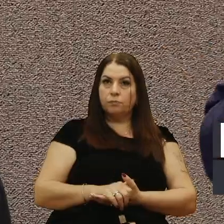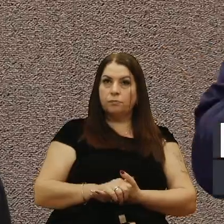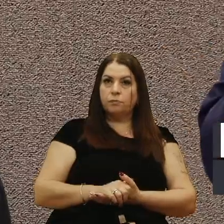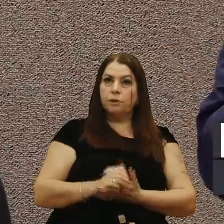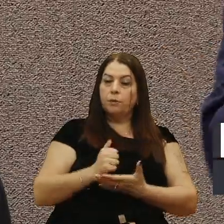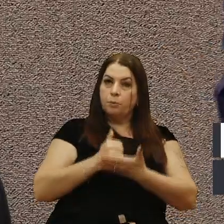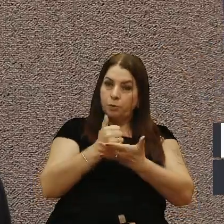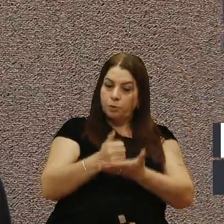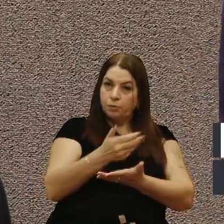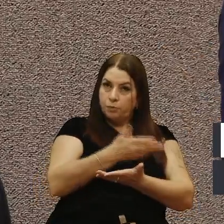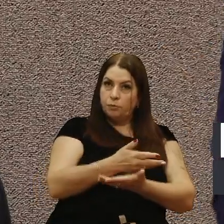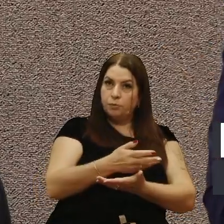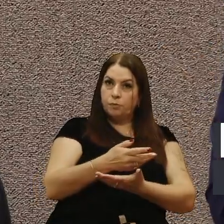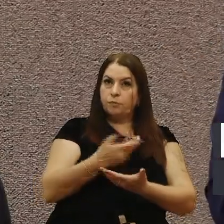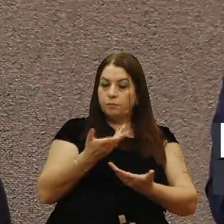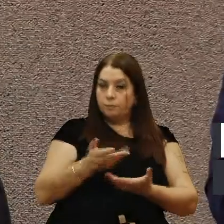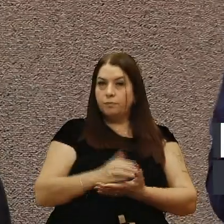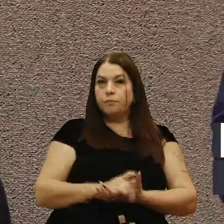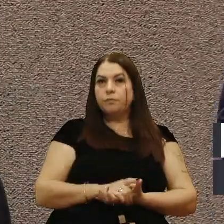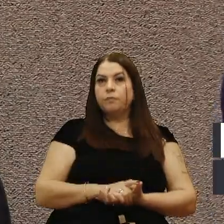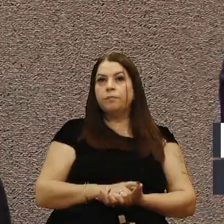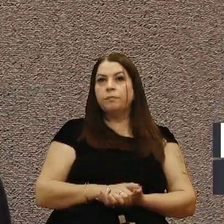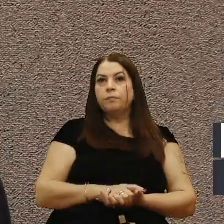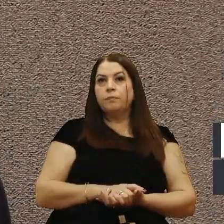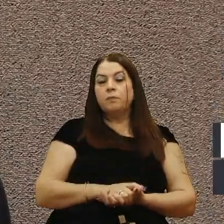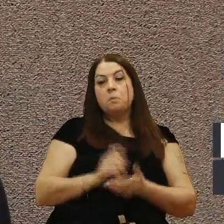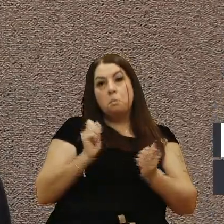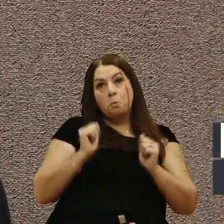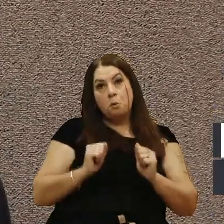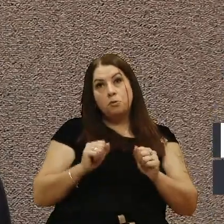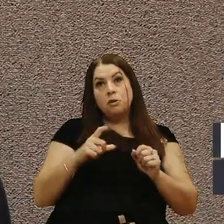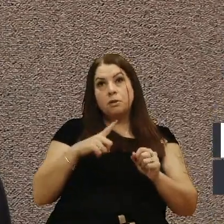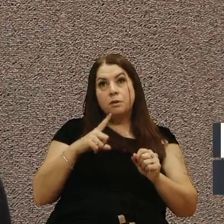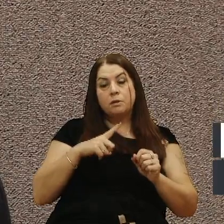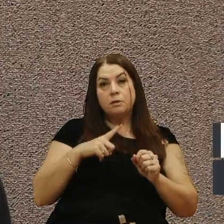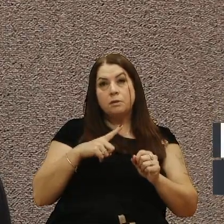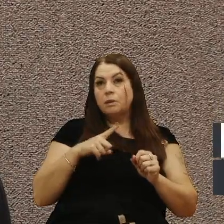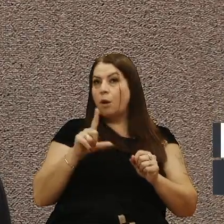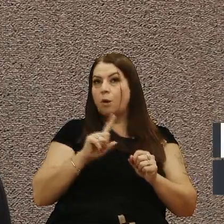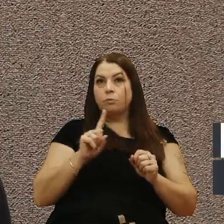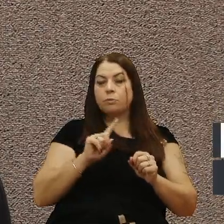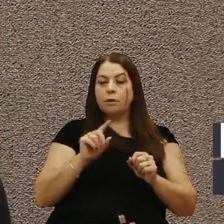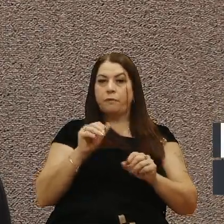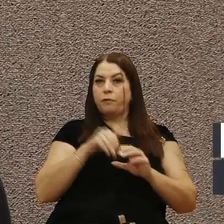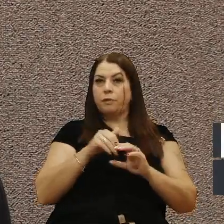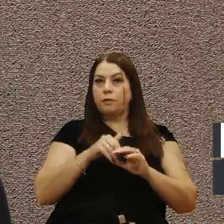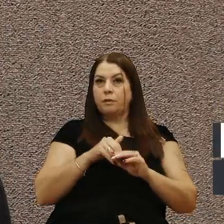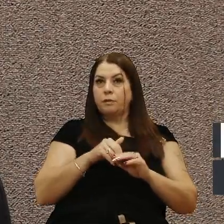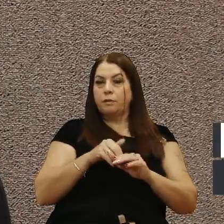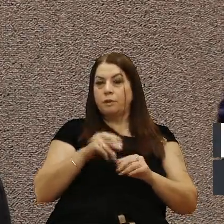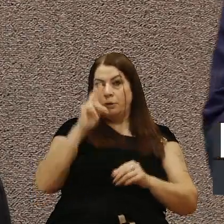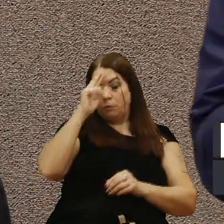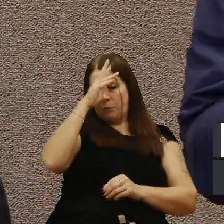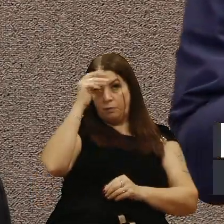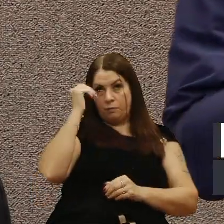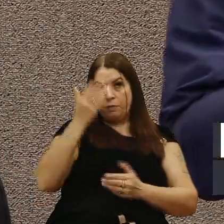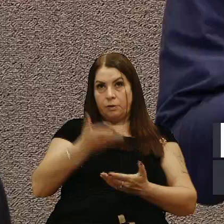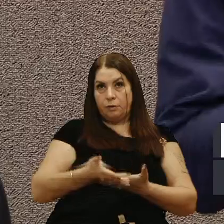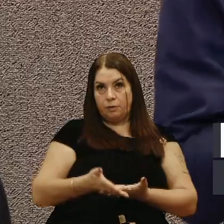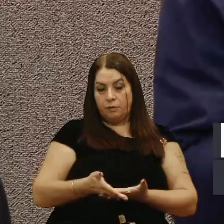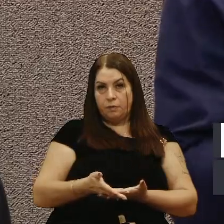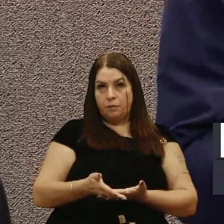Apoiou o prefeito Adiló no segundo turno. Poderia ter se omitido e o prefeito,